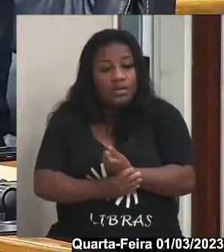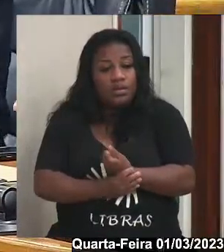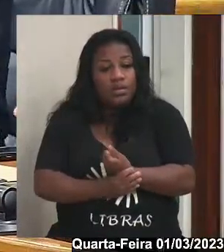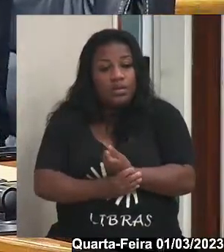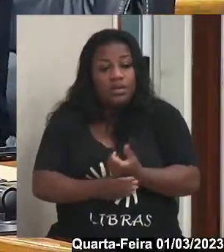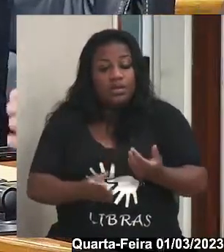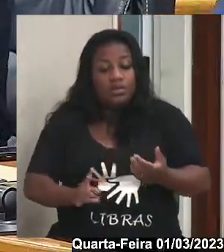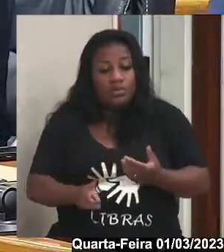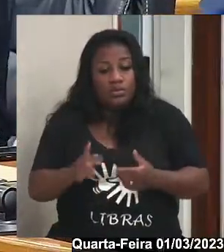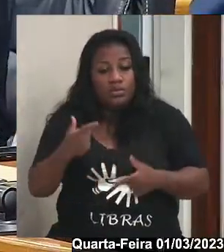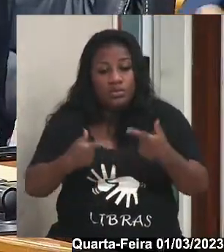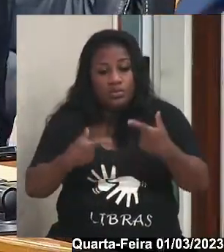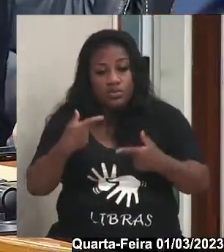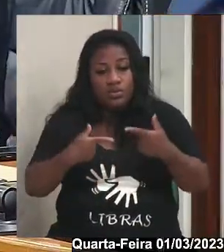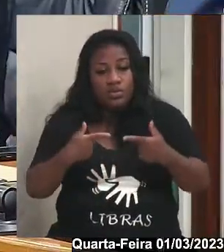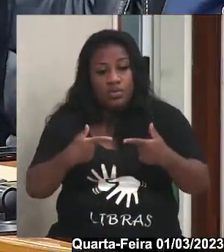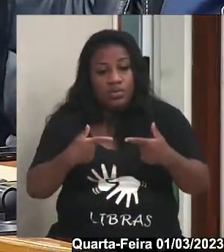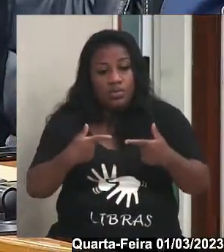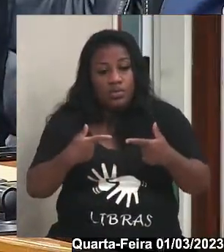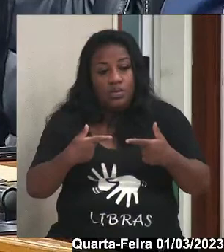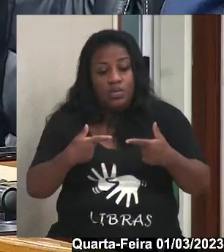O bloco de indicações segue em discussão.